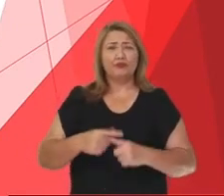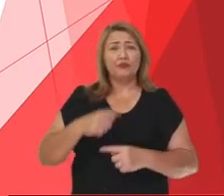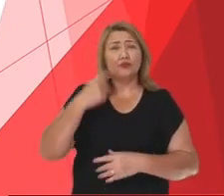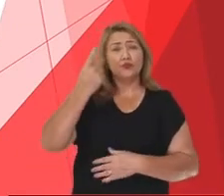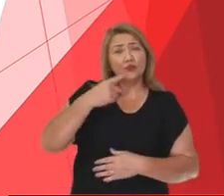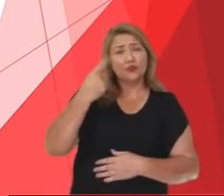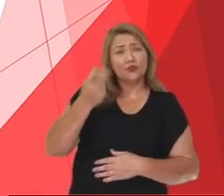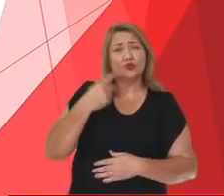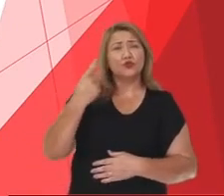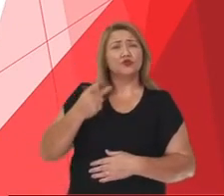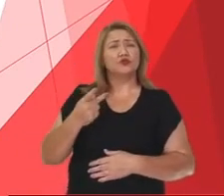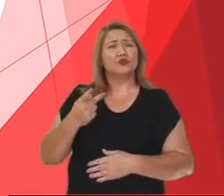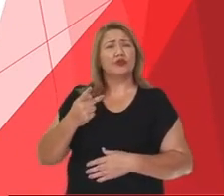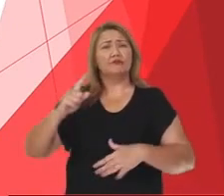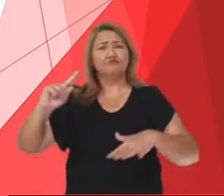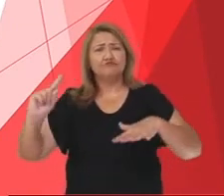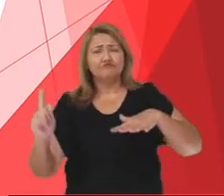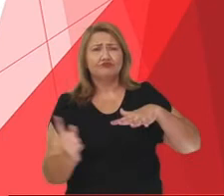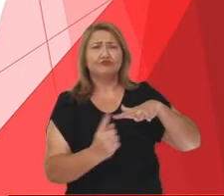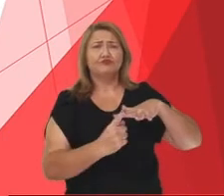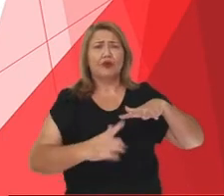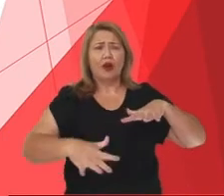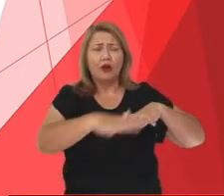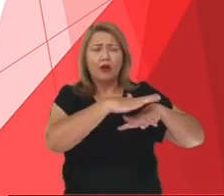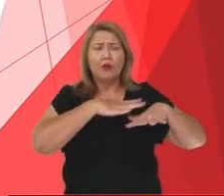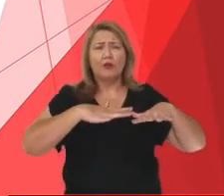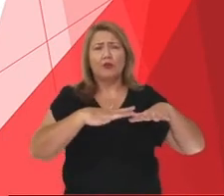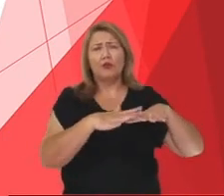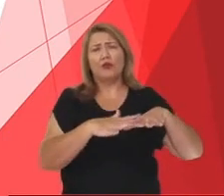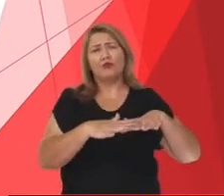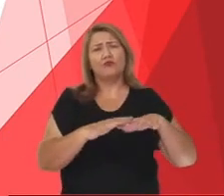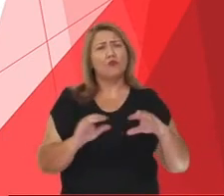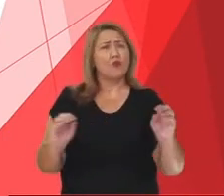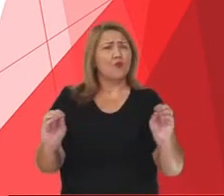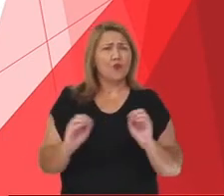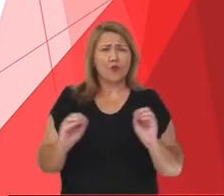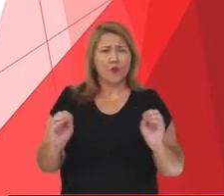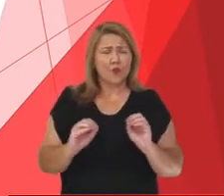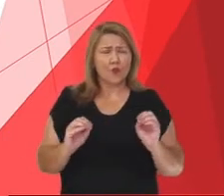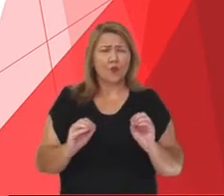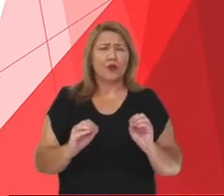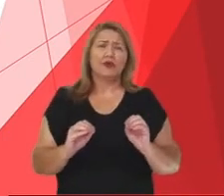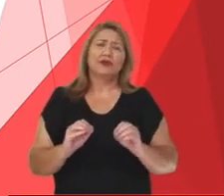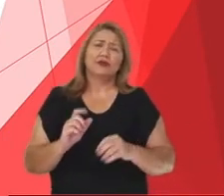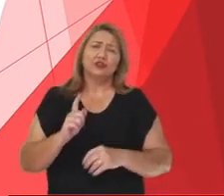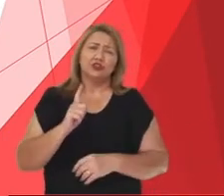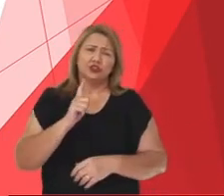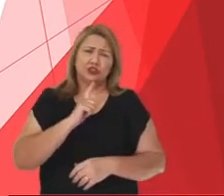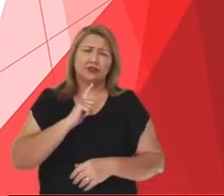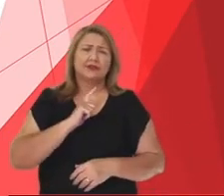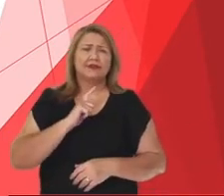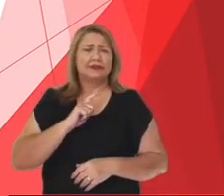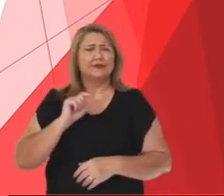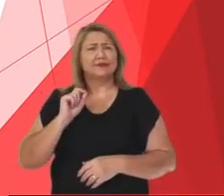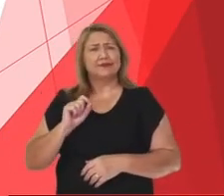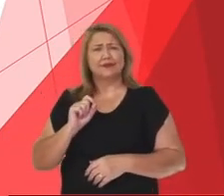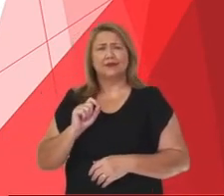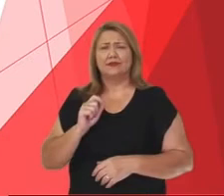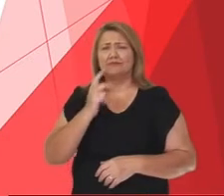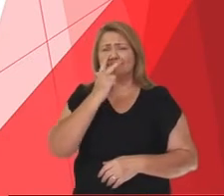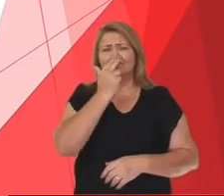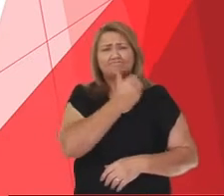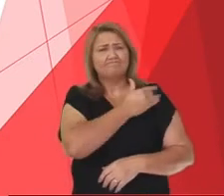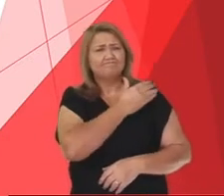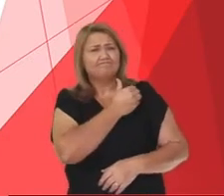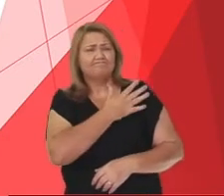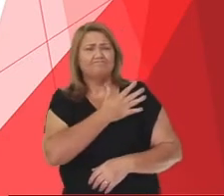políticas públicas de inserção dessa população na nossa sociedade, esses homens ficaram marginalizados